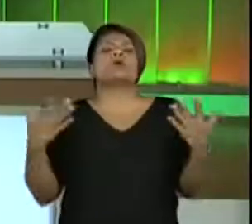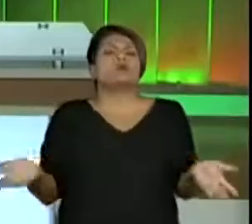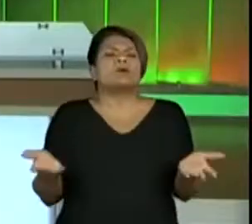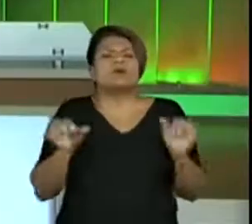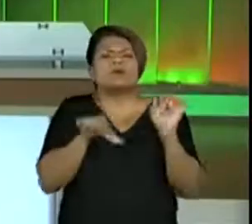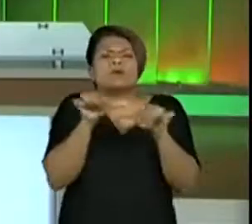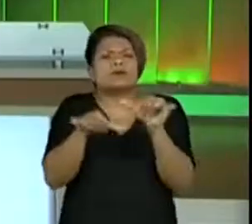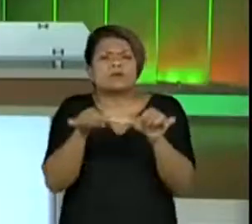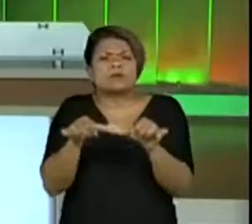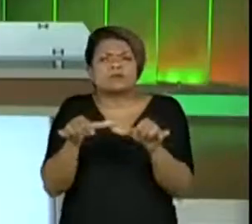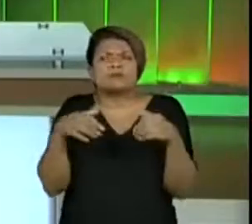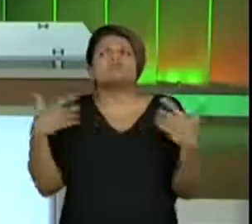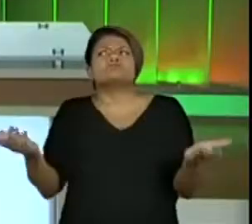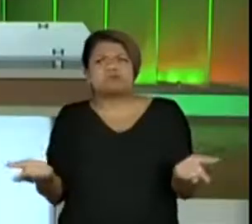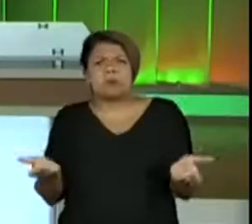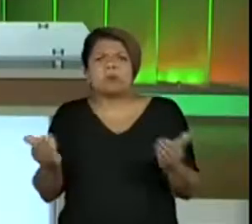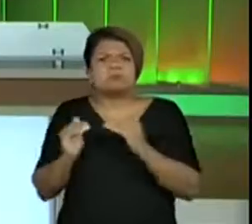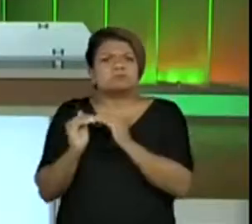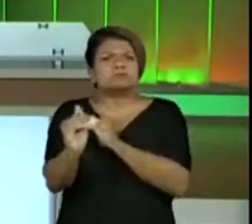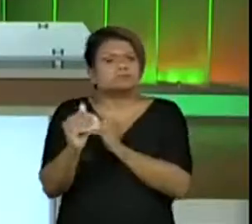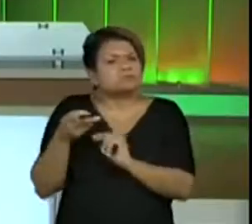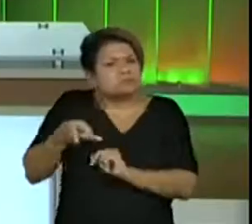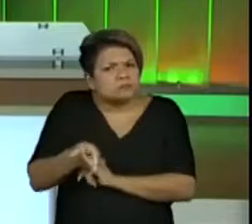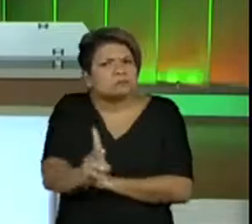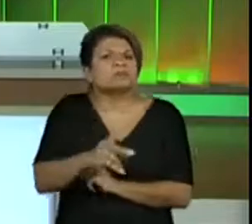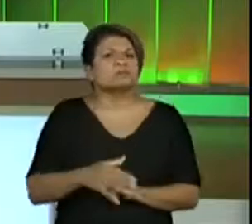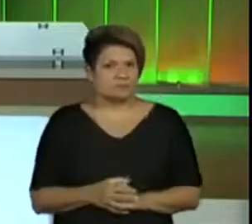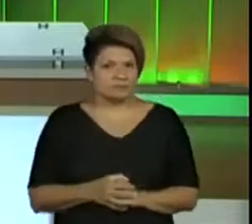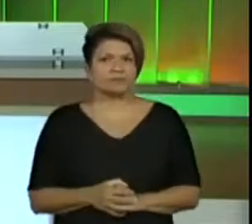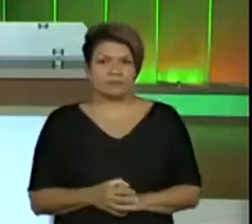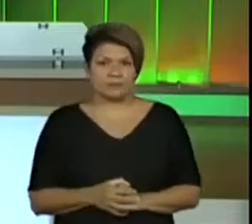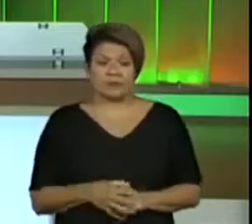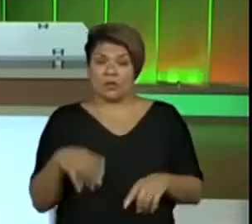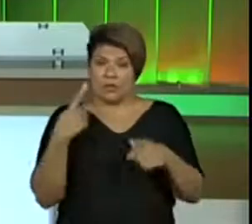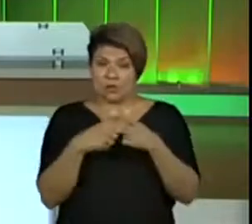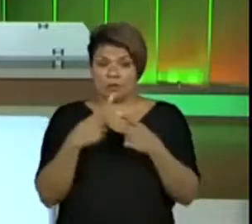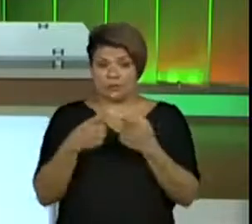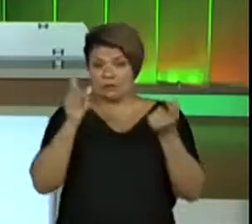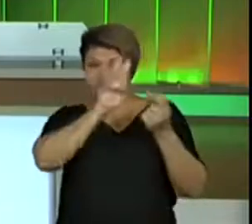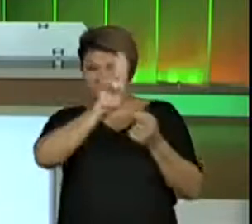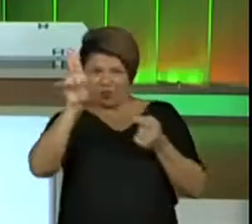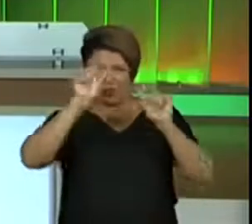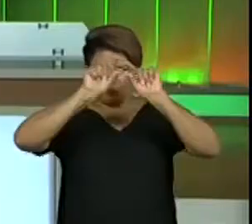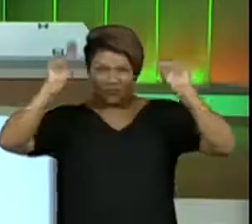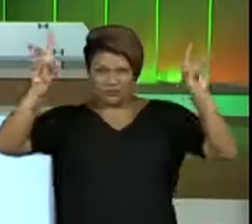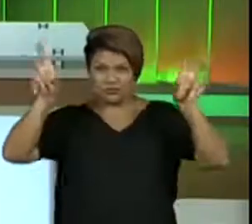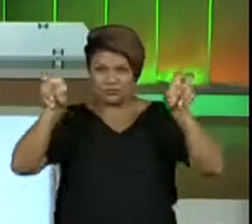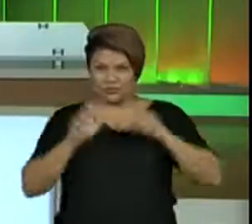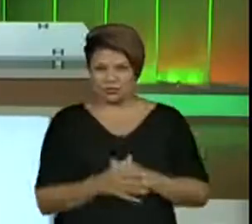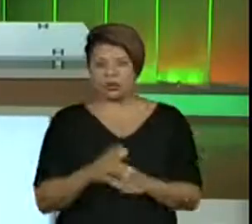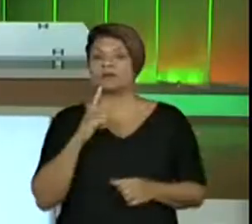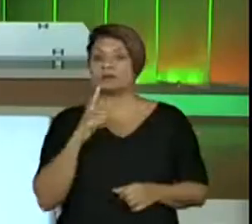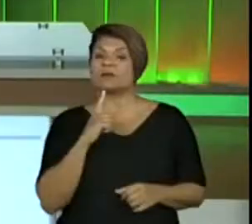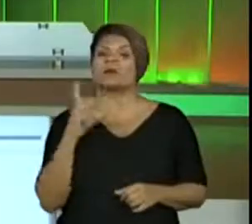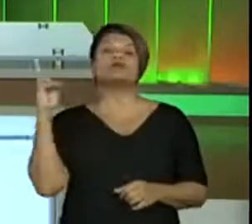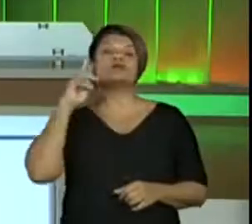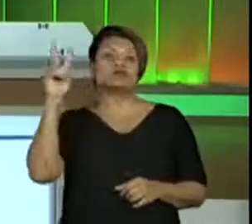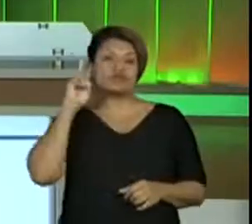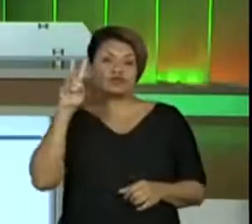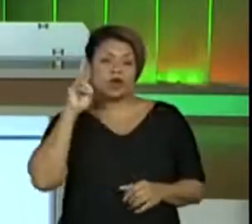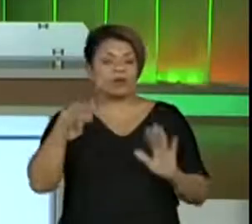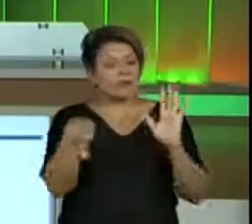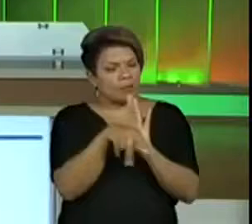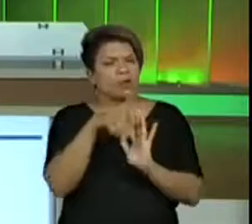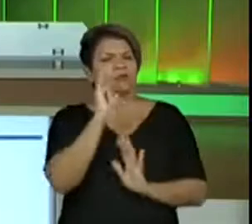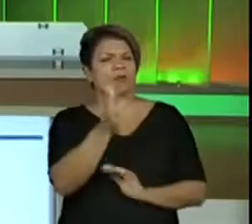qual permanência, a partir do título que vocês tiveram aí na tela, História de Contar.